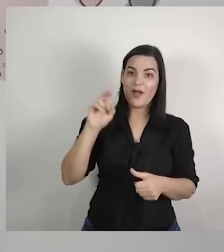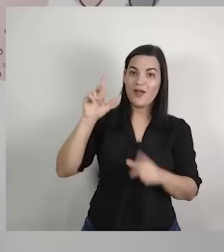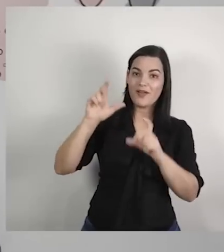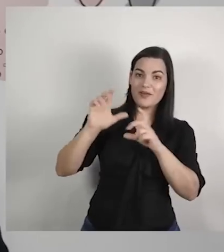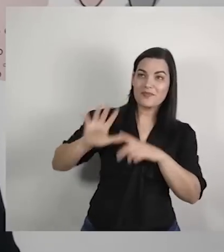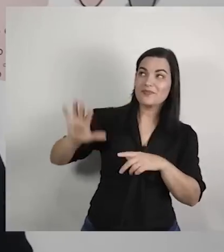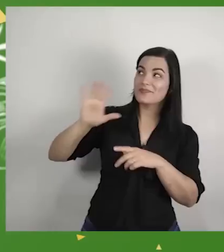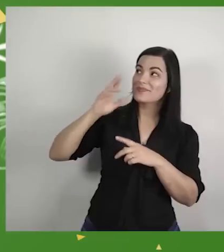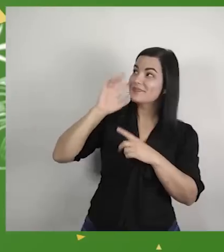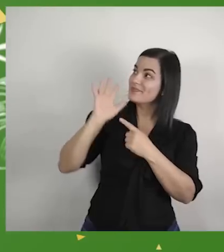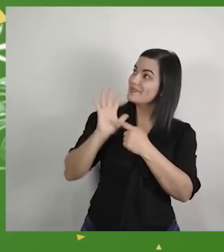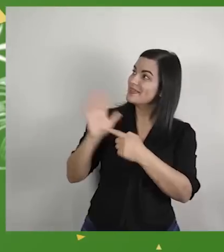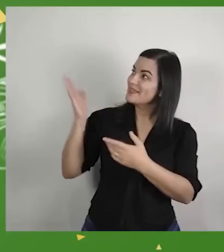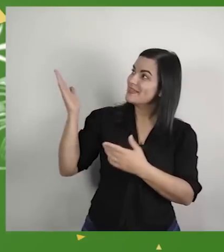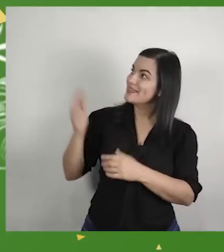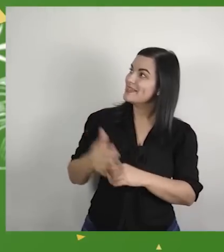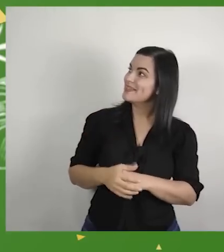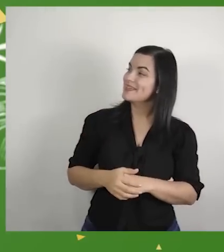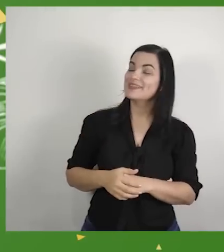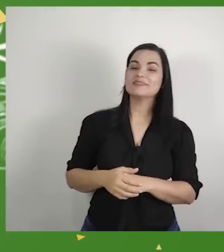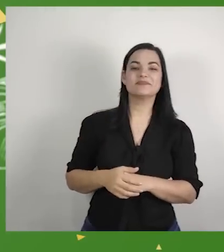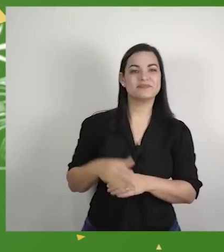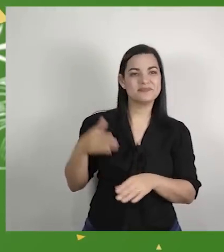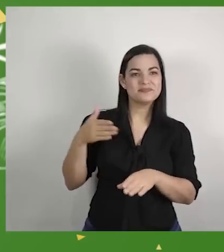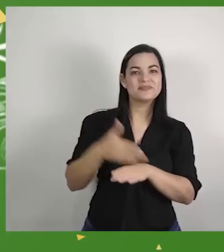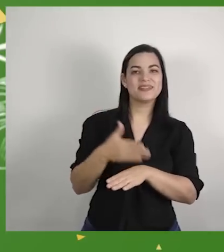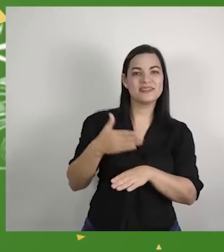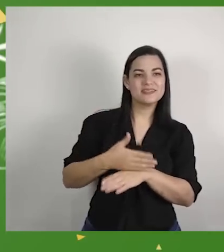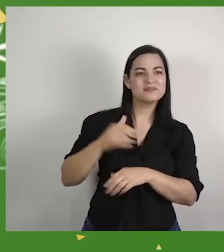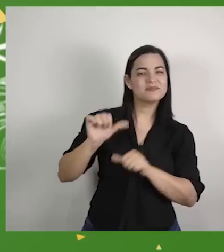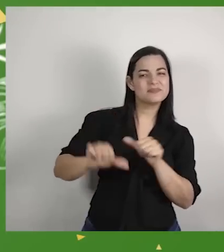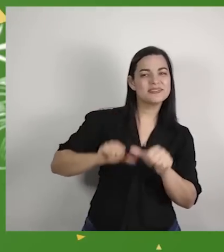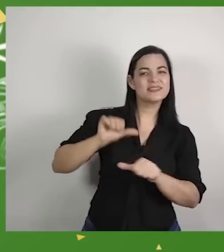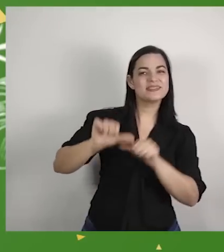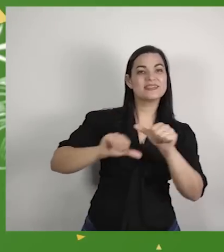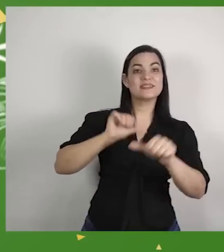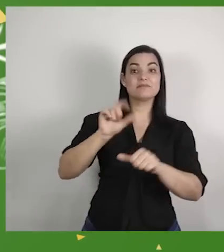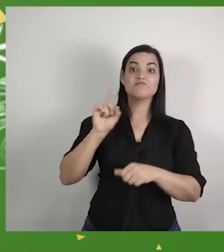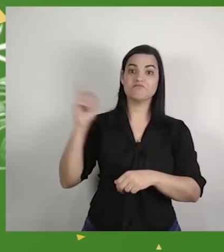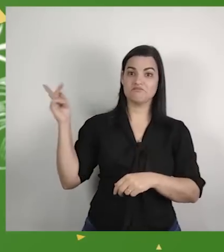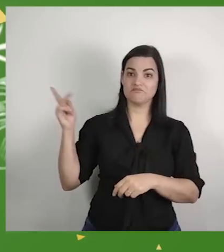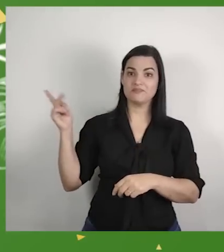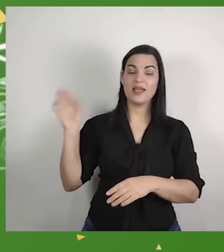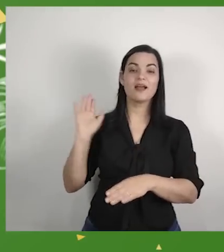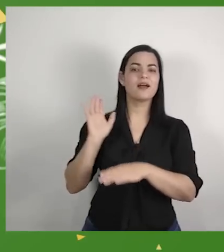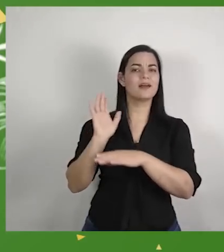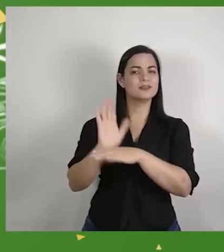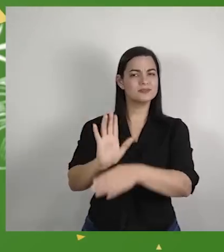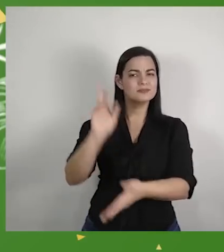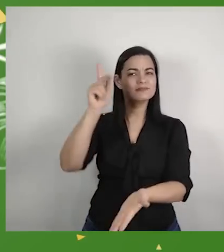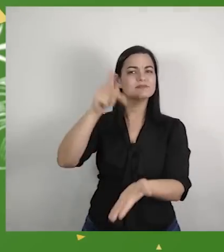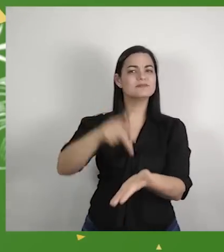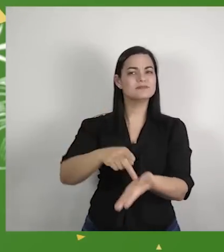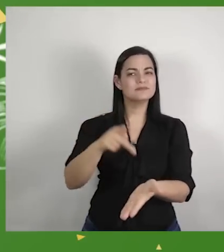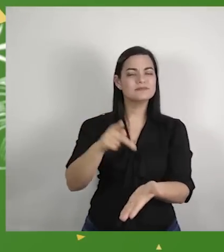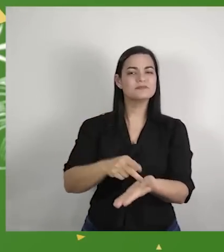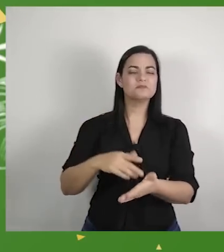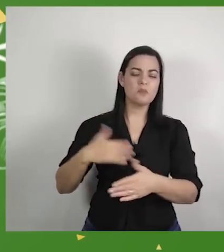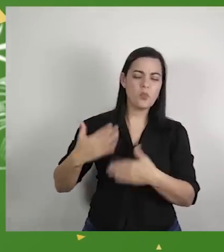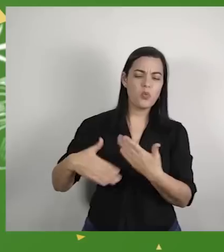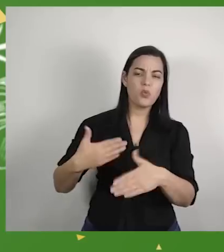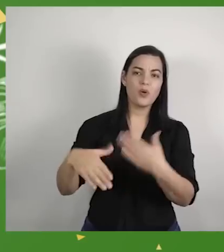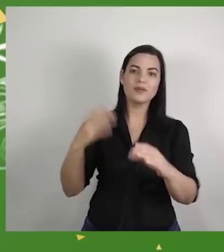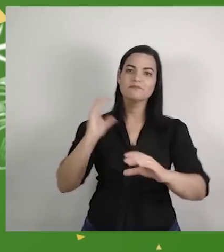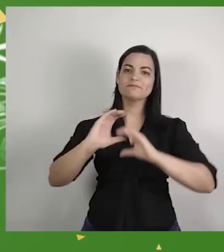outra imagem que eu vou te mostrar. Elas fazem parte dessas transformações e elas auxiliaram, contribuíram